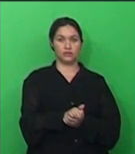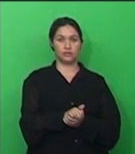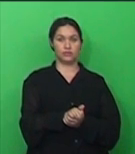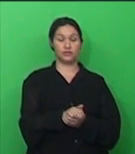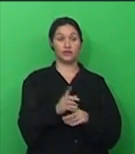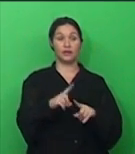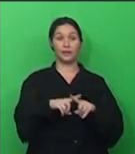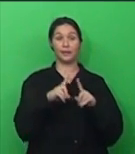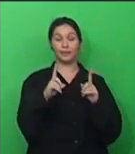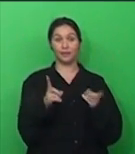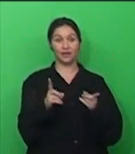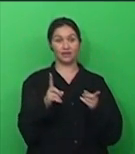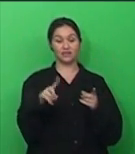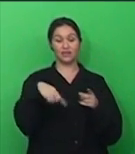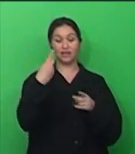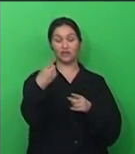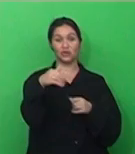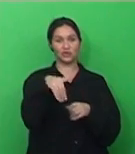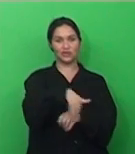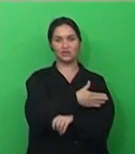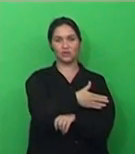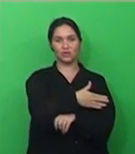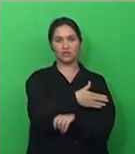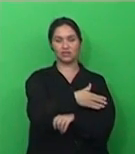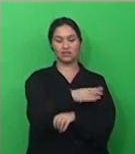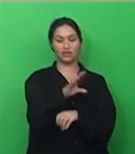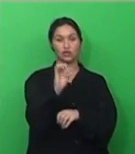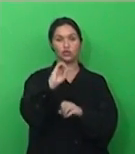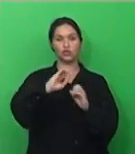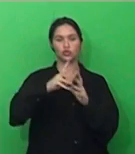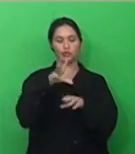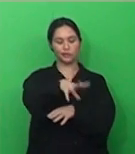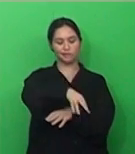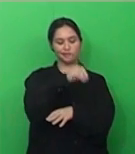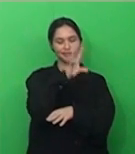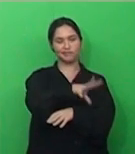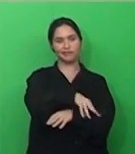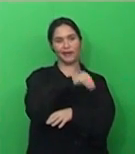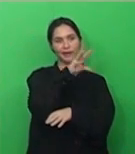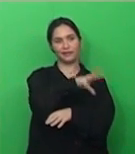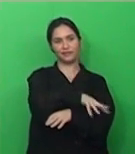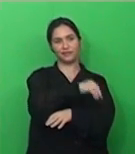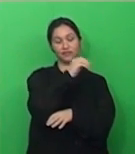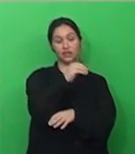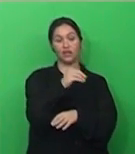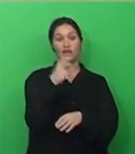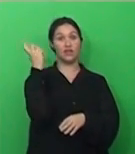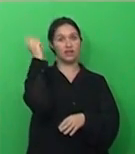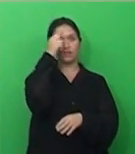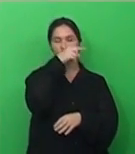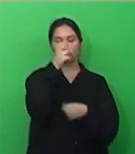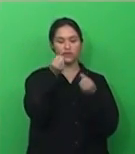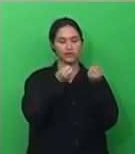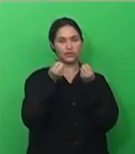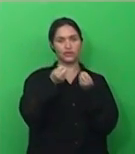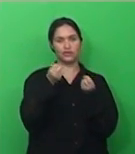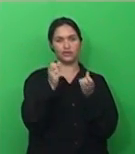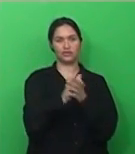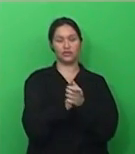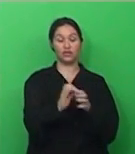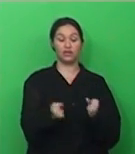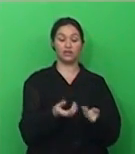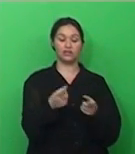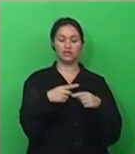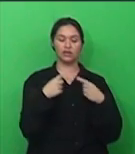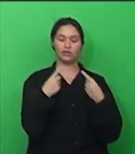agora saiu um loteamento novo, está totalmente lá no estado de que... Não tem condições de trafegar lá naquelas ruas lá. Então, é isso que a gente está